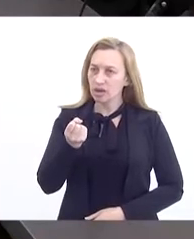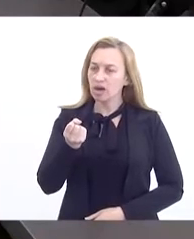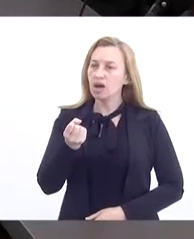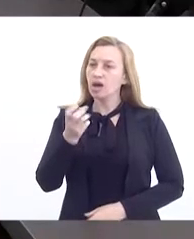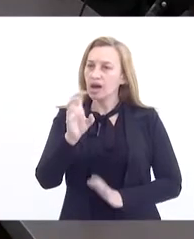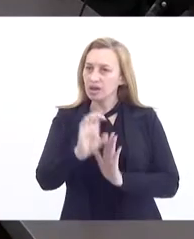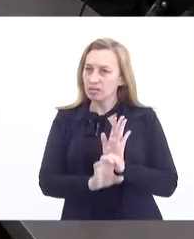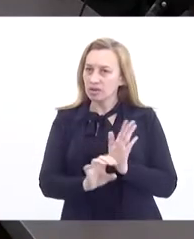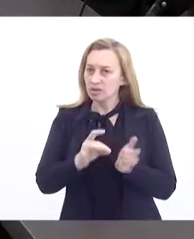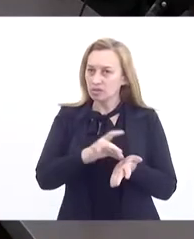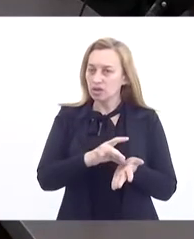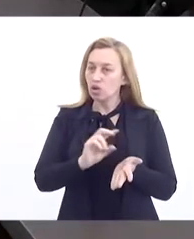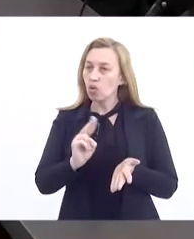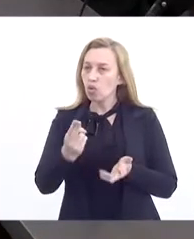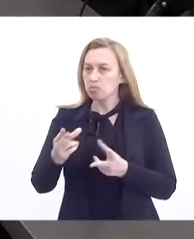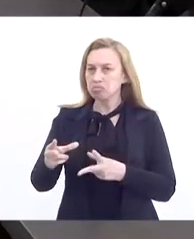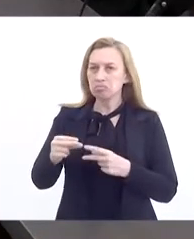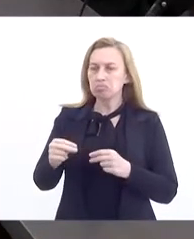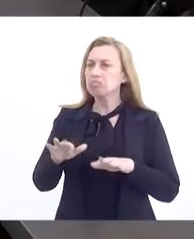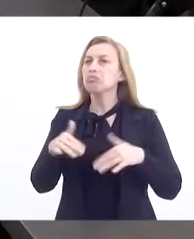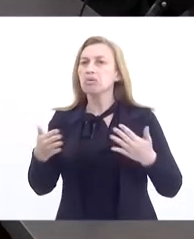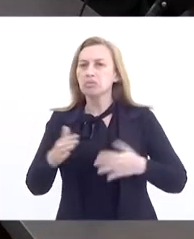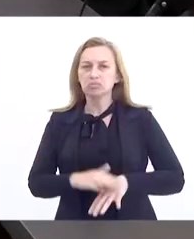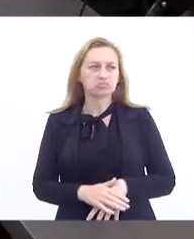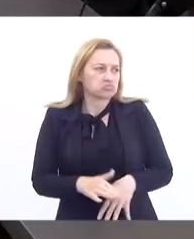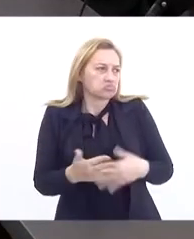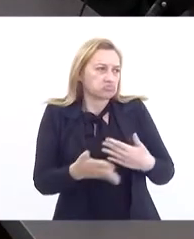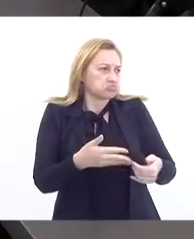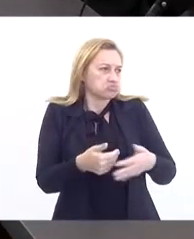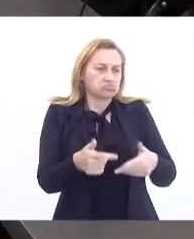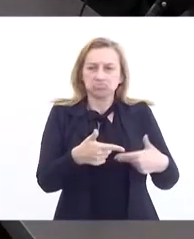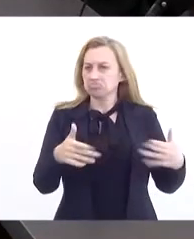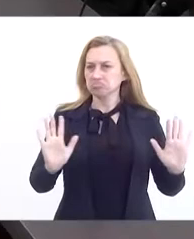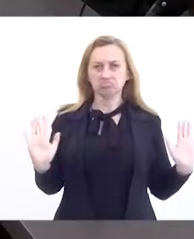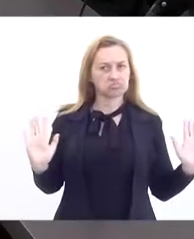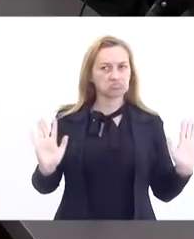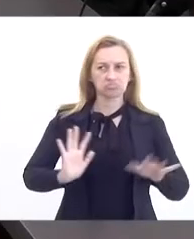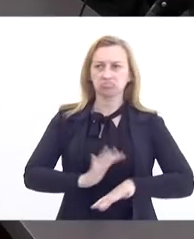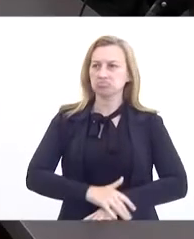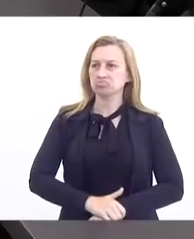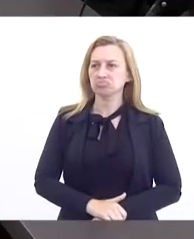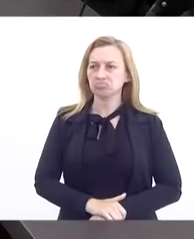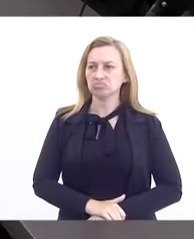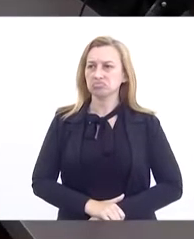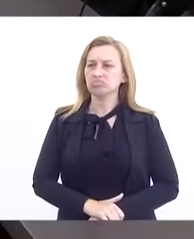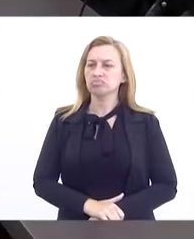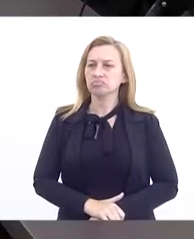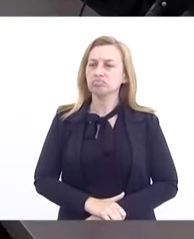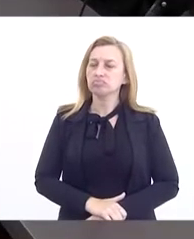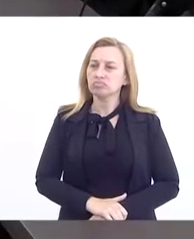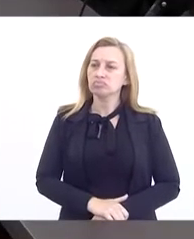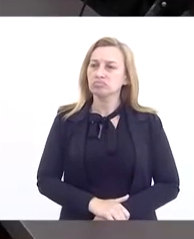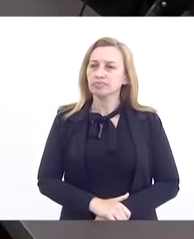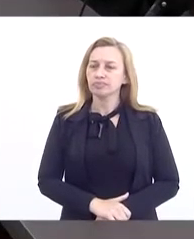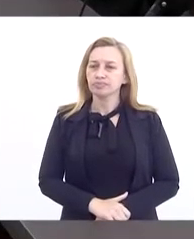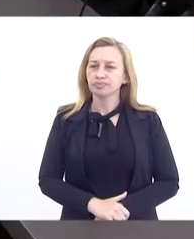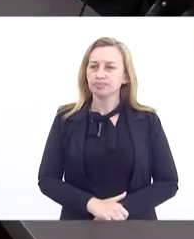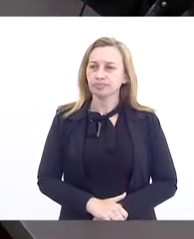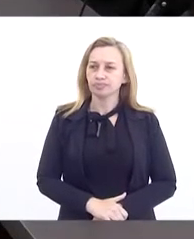ou prefere no mérito? Como você quiser. A gente pode fazer em plenário. Pode ser no parecer. Pode ser no parecer.